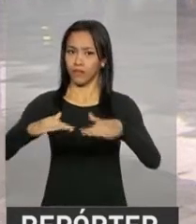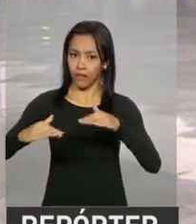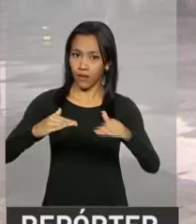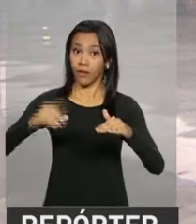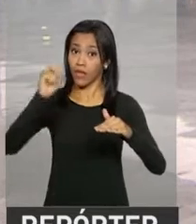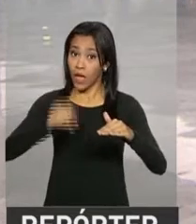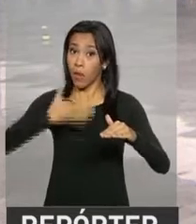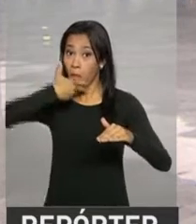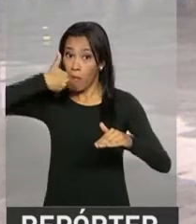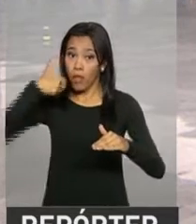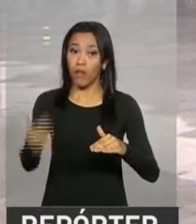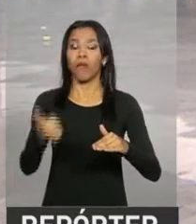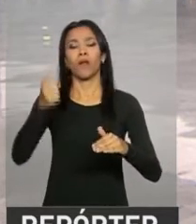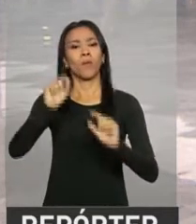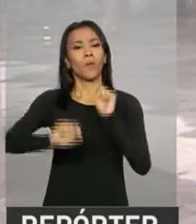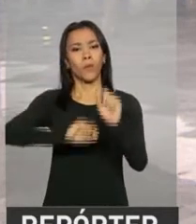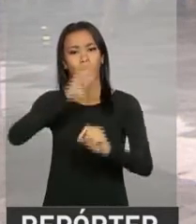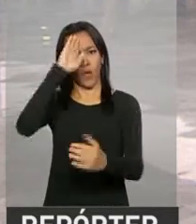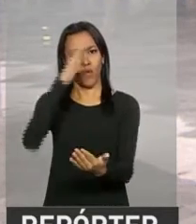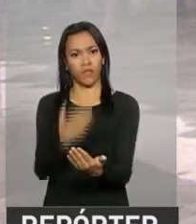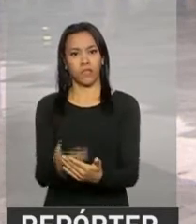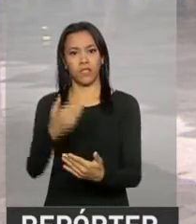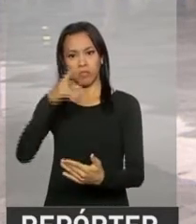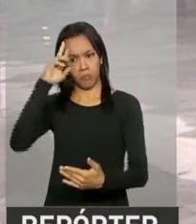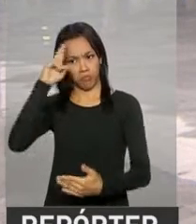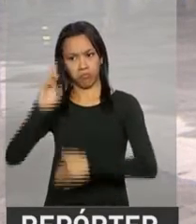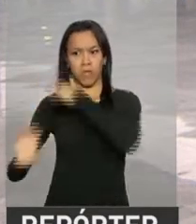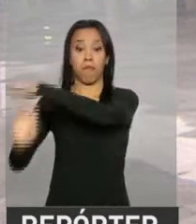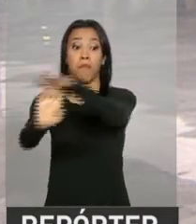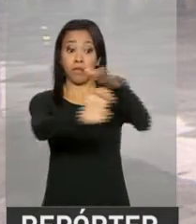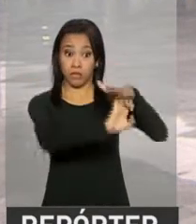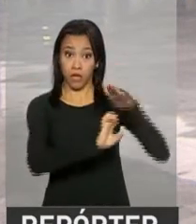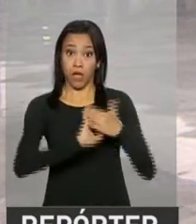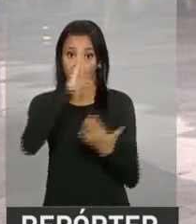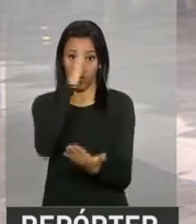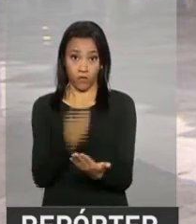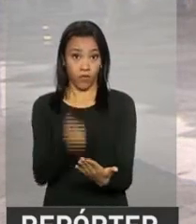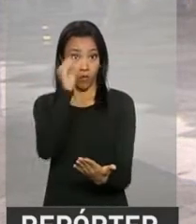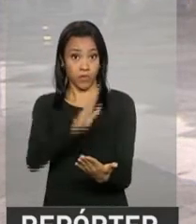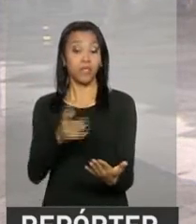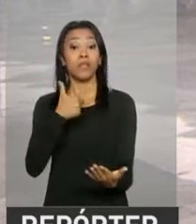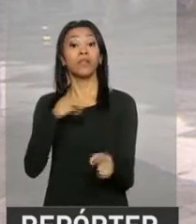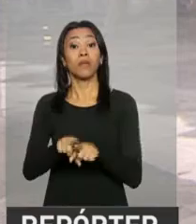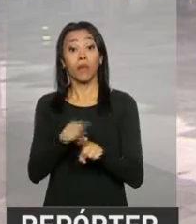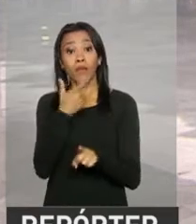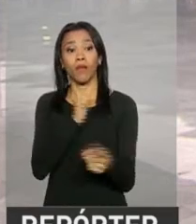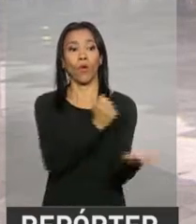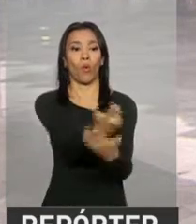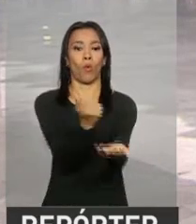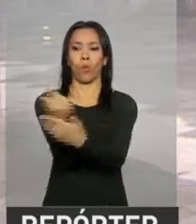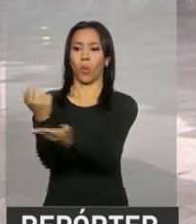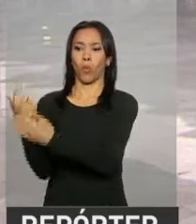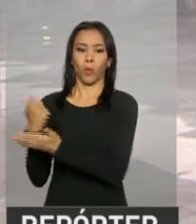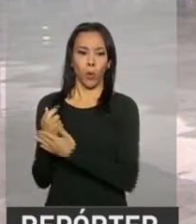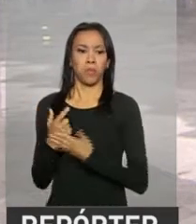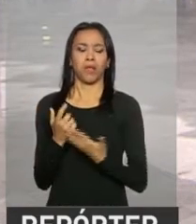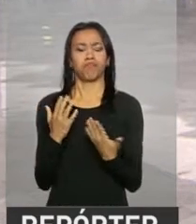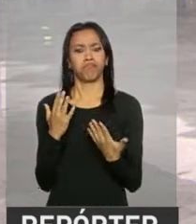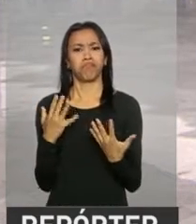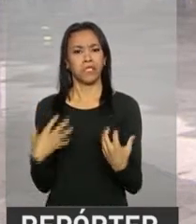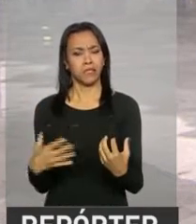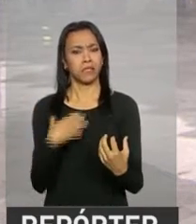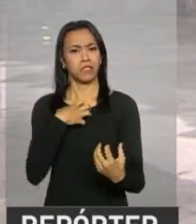de uma melhora na confiança entre empresários e entre consumidores. Esse otimismo também tem sido favorecido